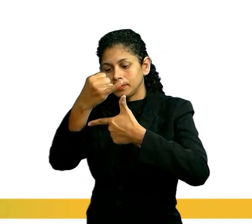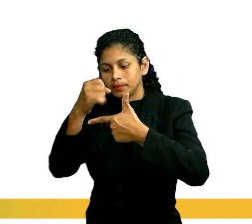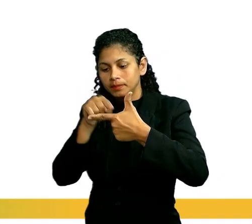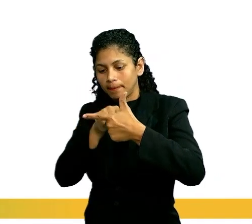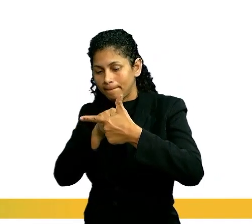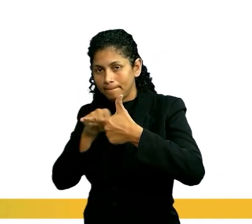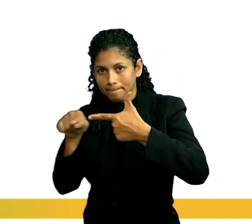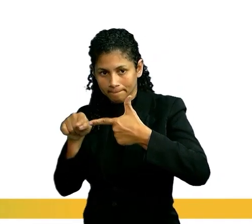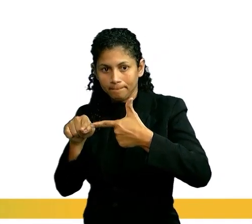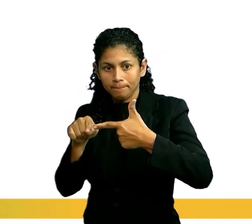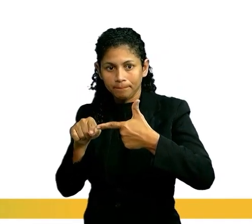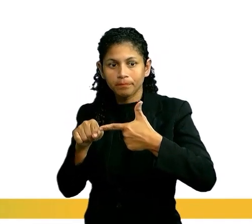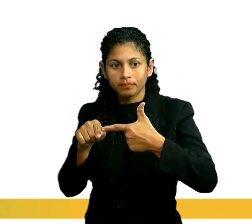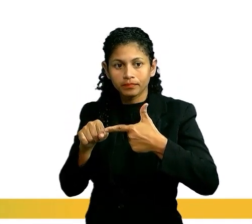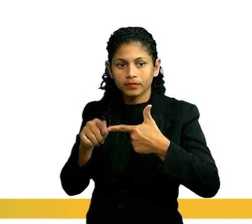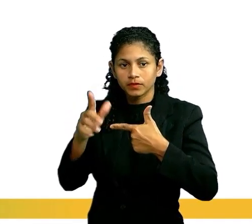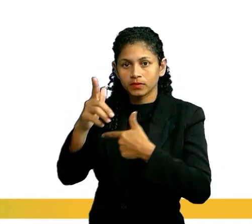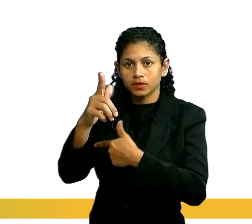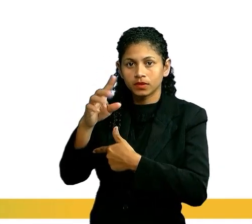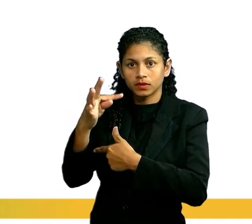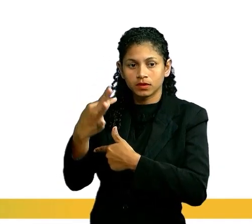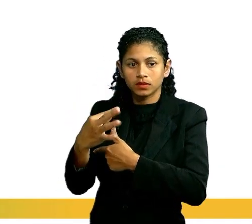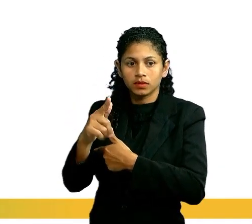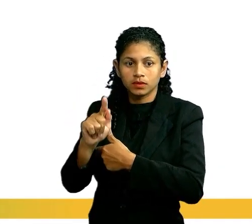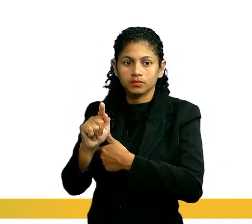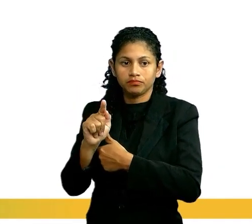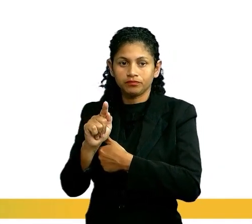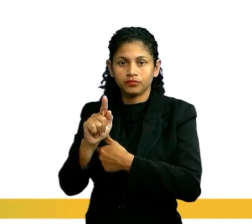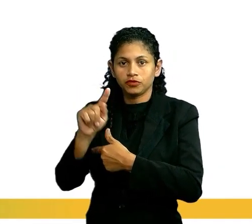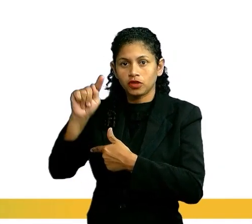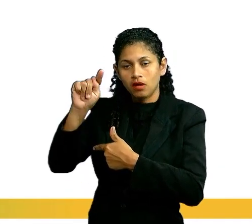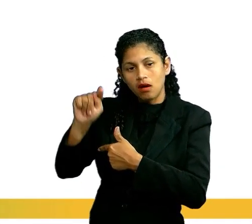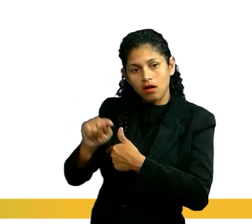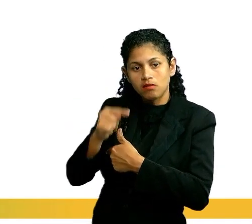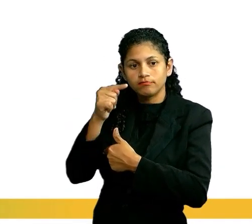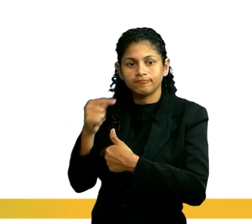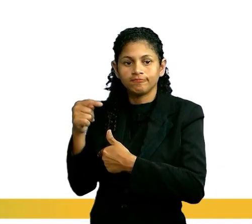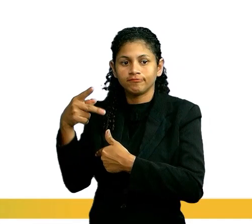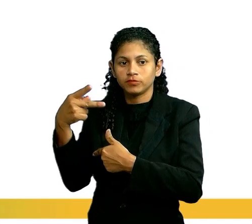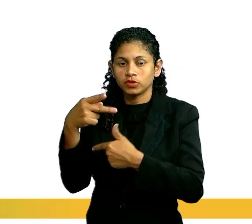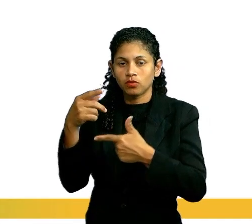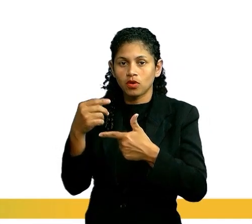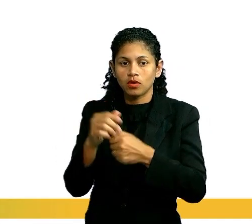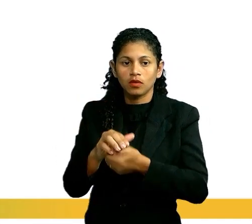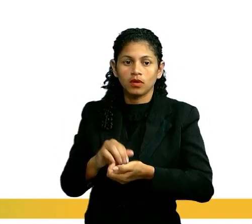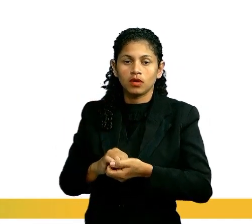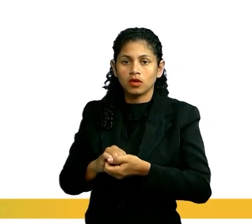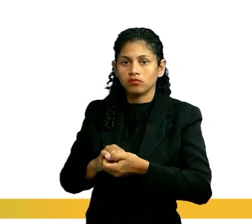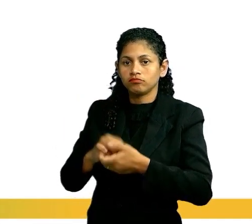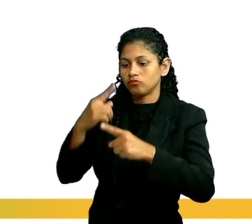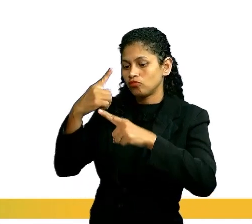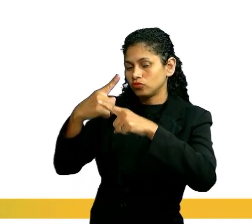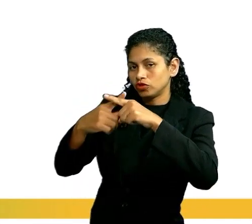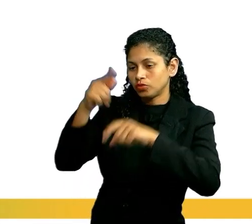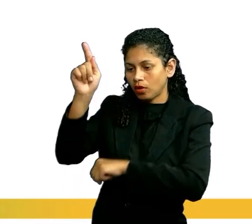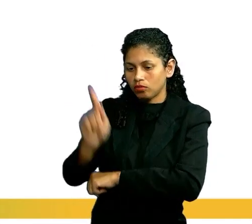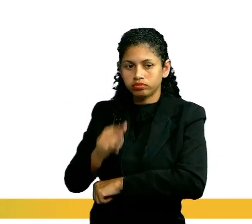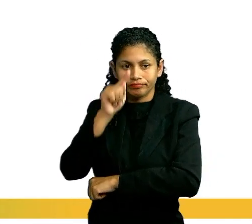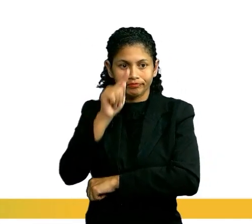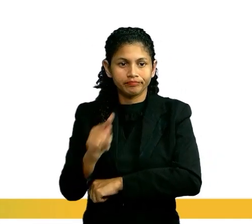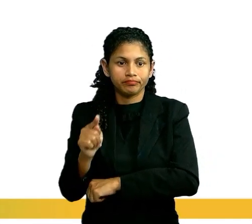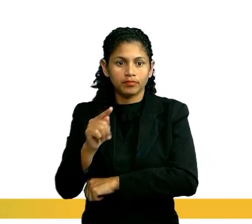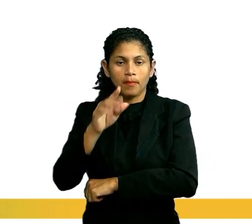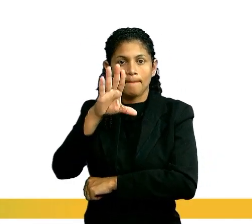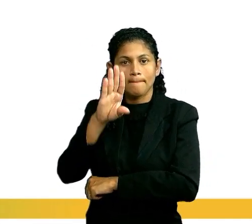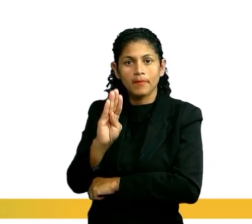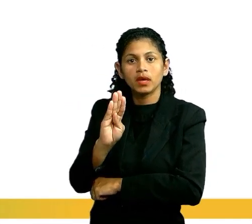2, eu vou pegar B sobre C para poder trabalhar aqui, ó. Multiplica cruzado, B é igual a 2C, aplica